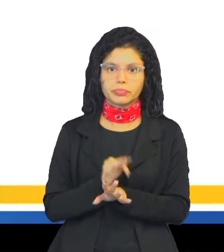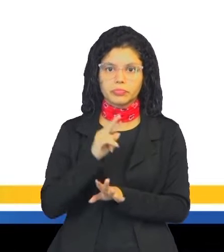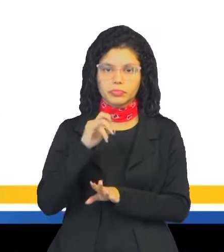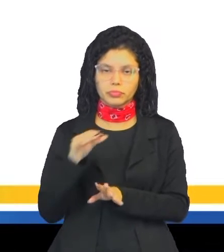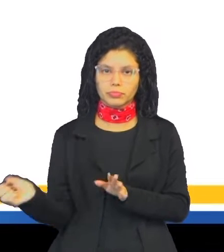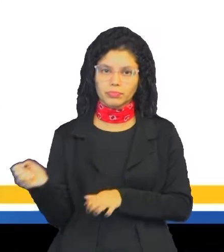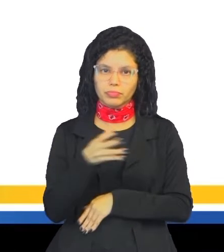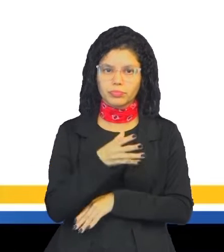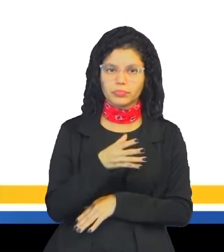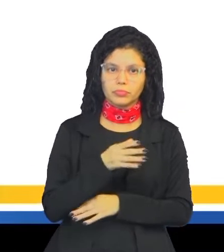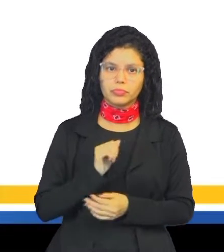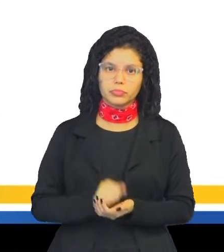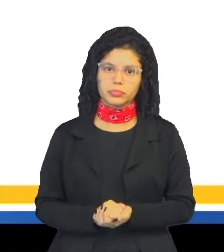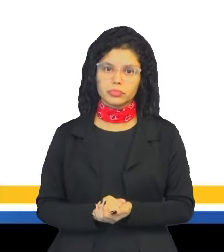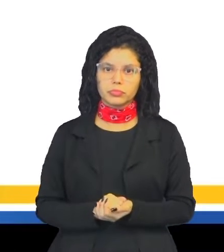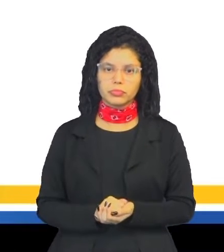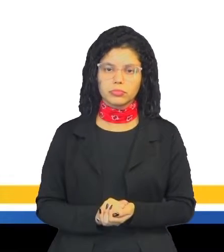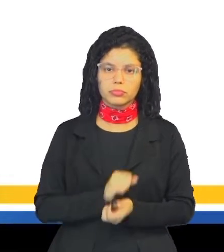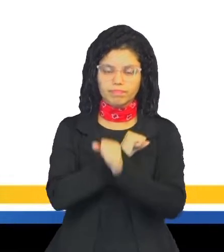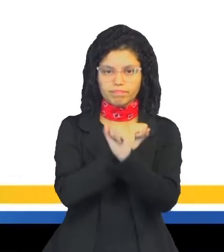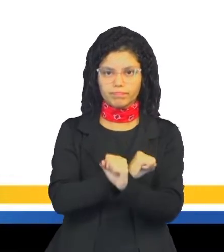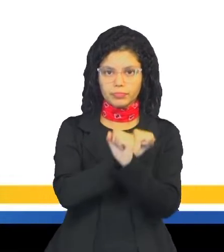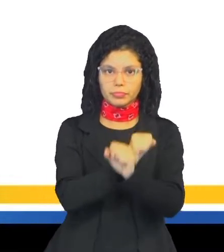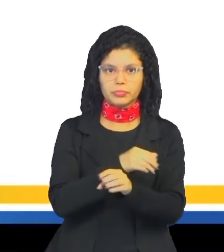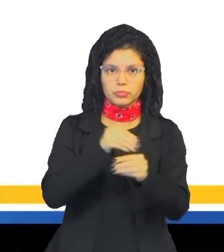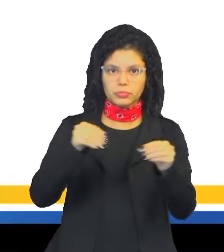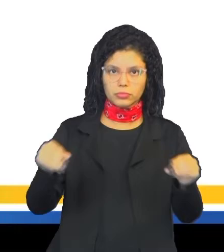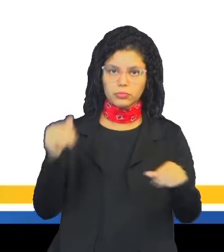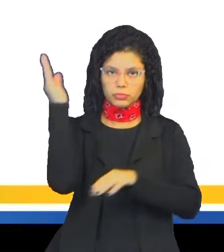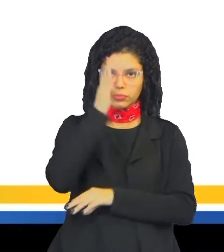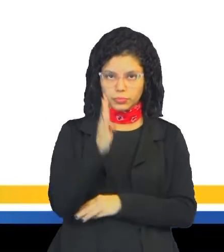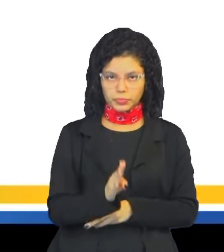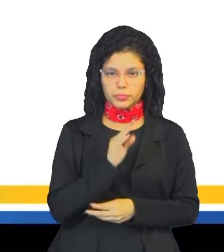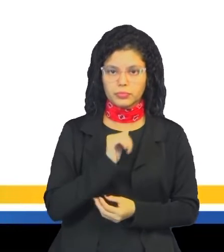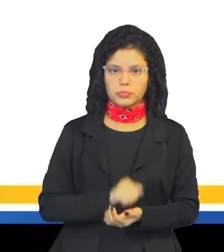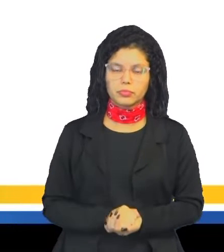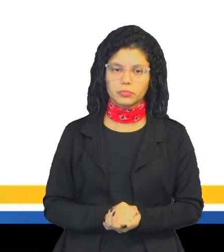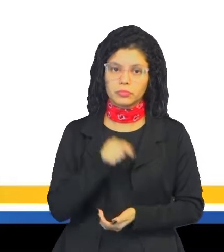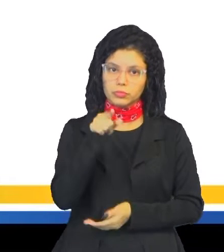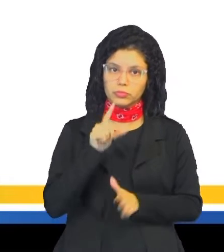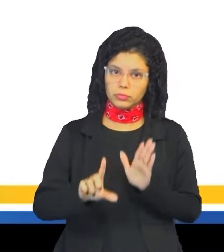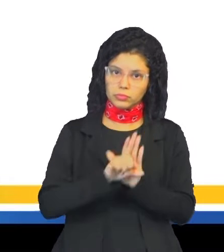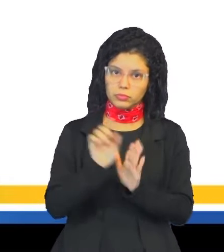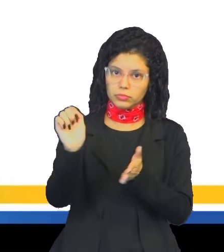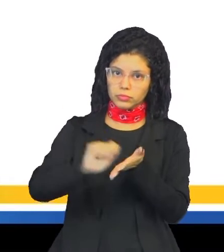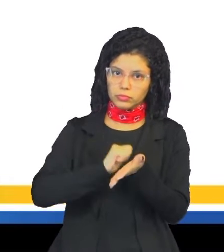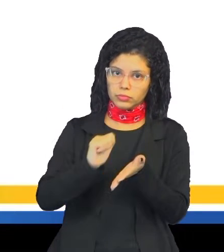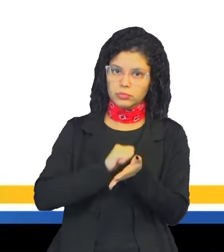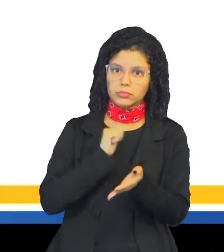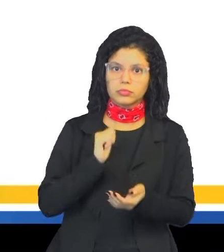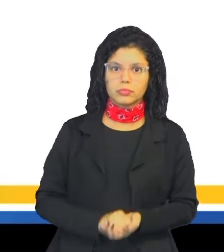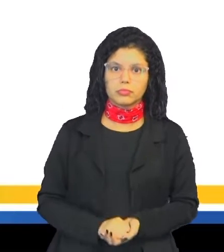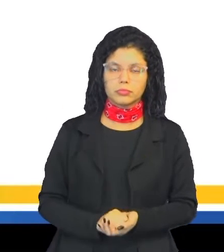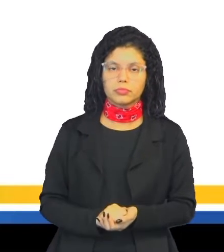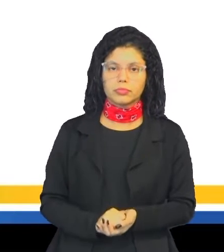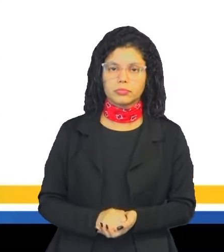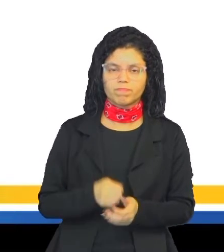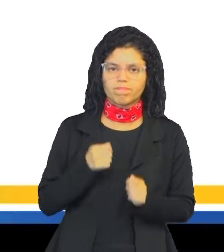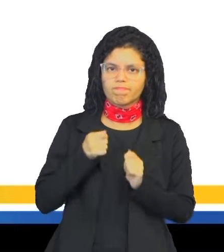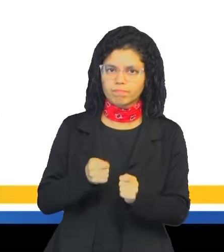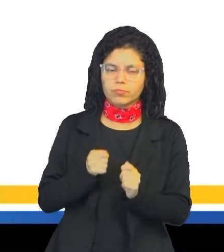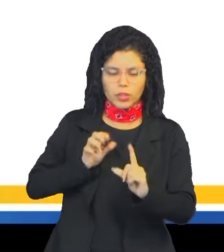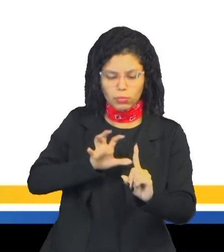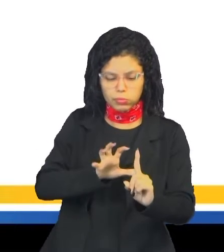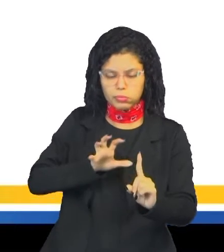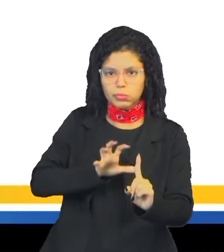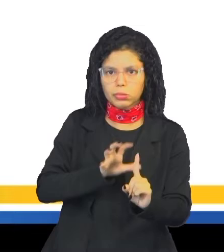números de escravos do território brasileiro. Essa lei foi assinada, né, por uma questão de pressão da